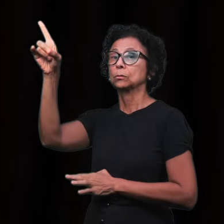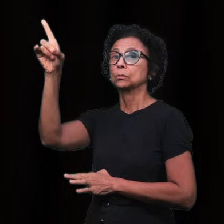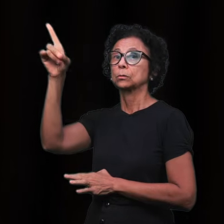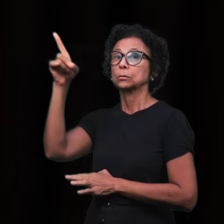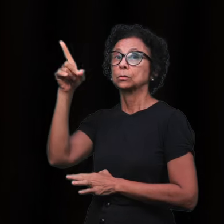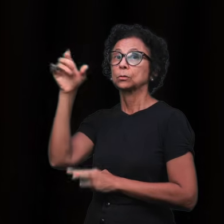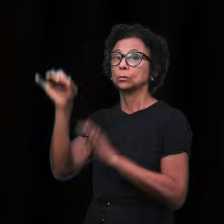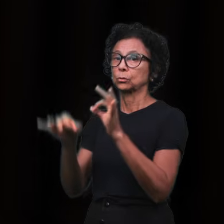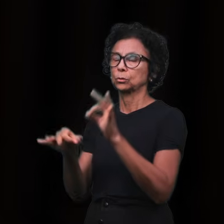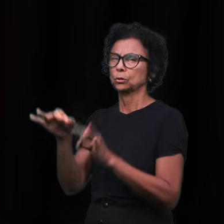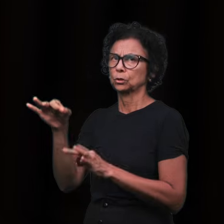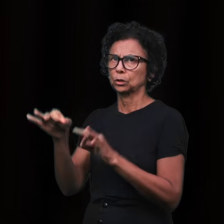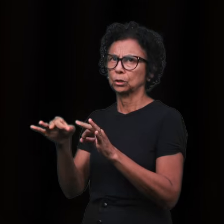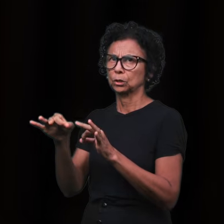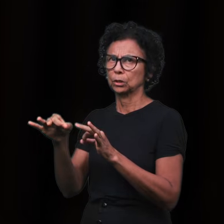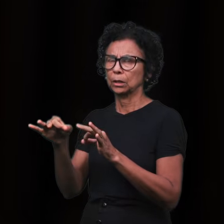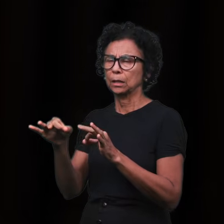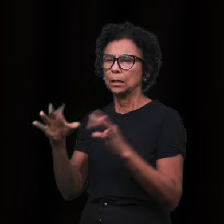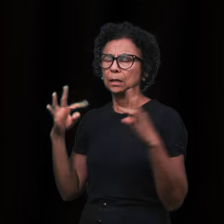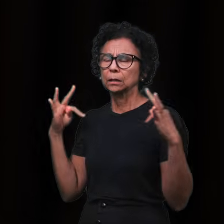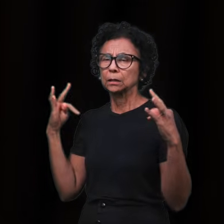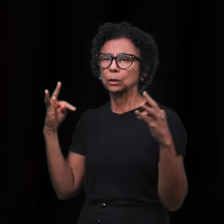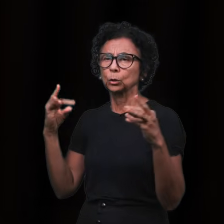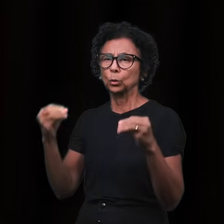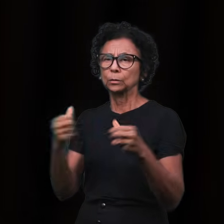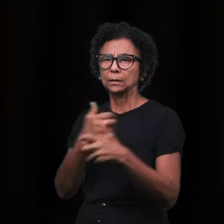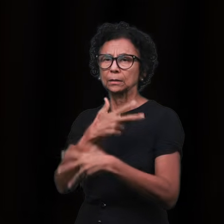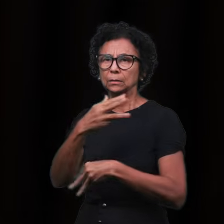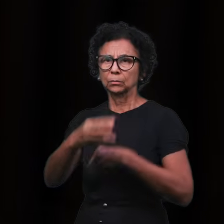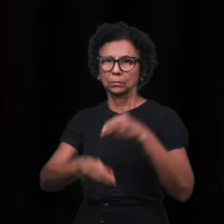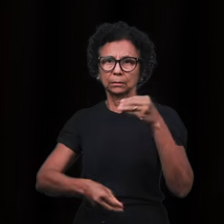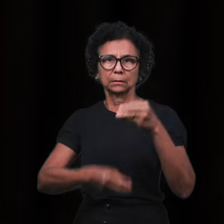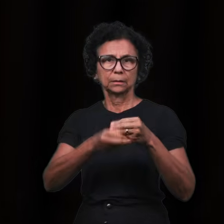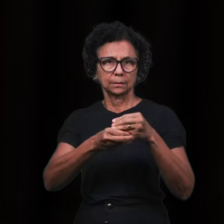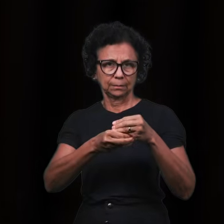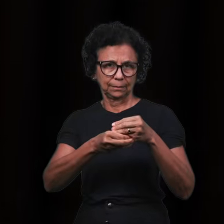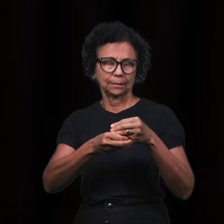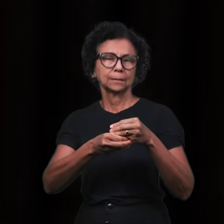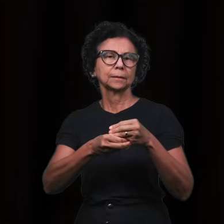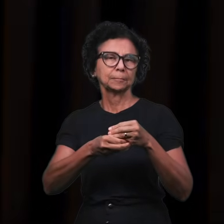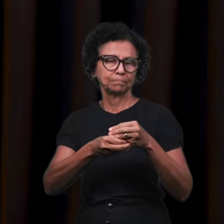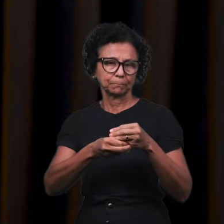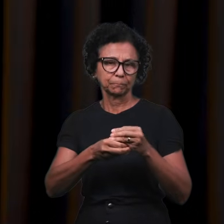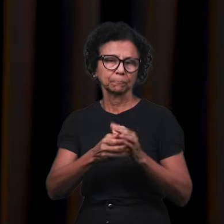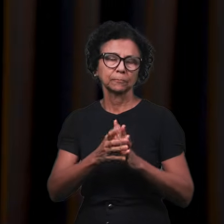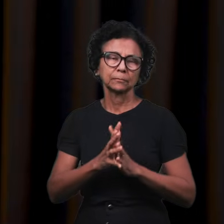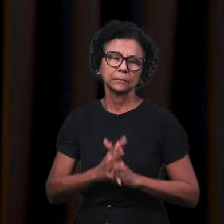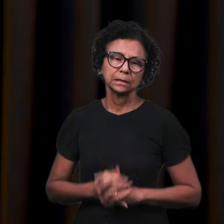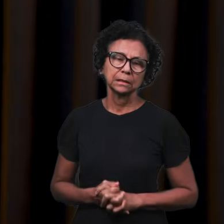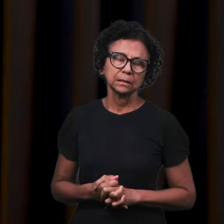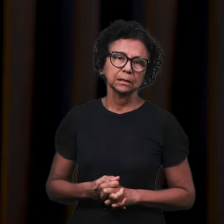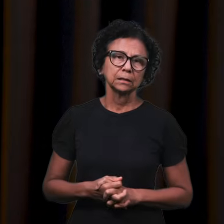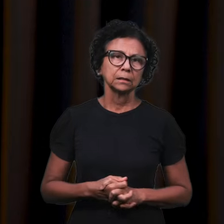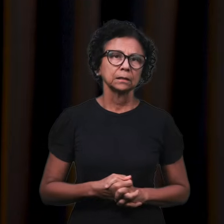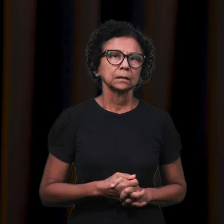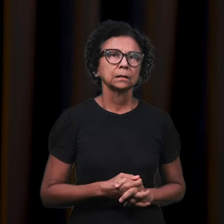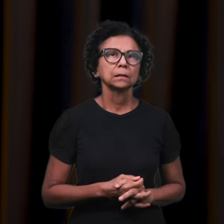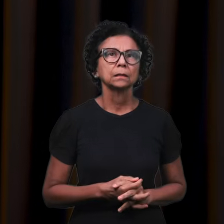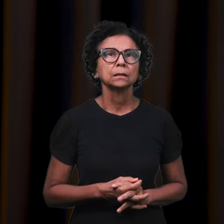justiça, e todas essas coisas vos serão acrescentadas. É